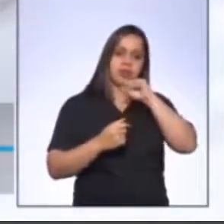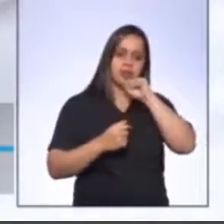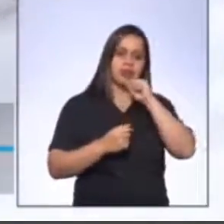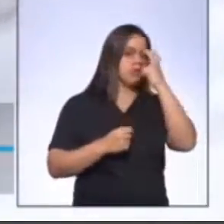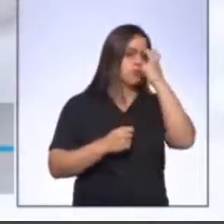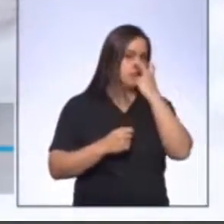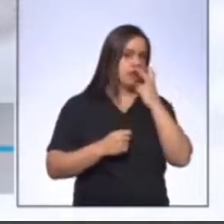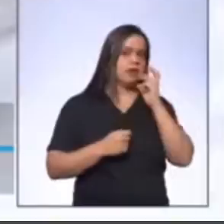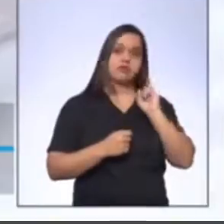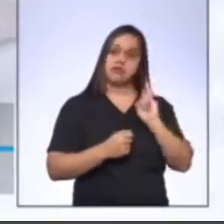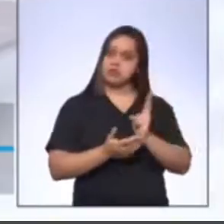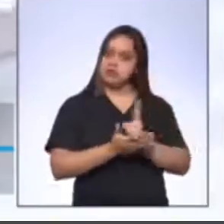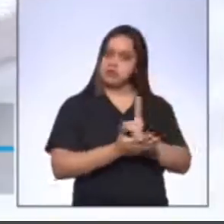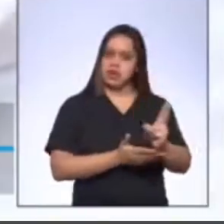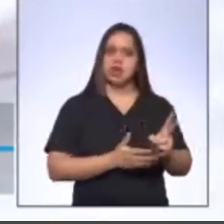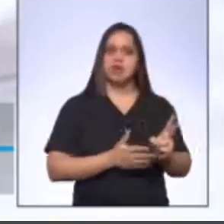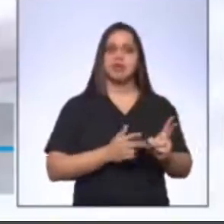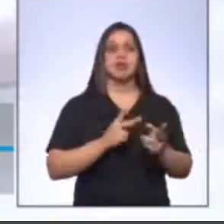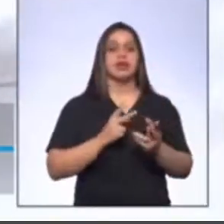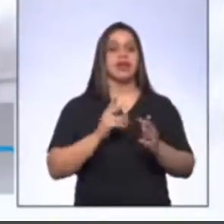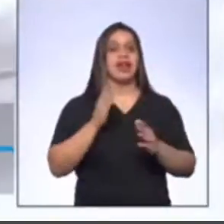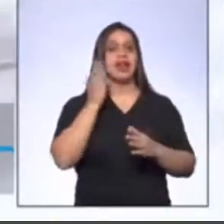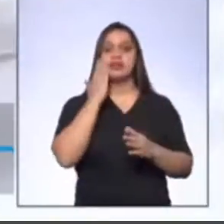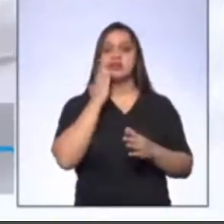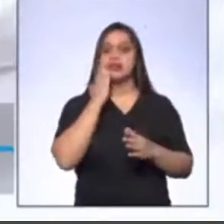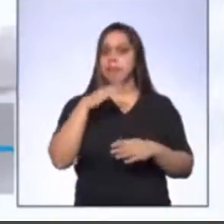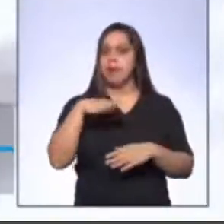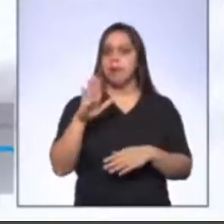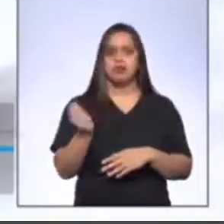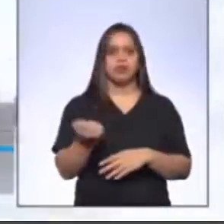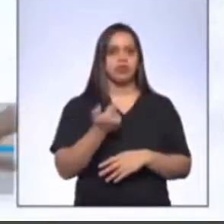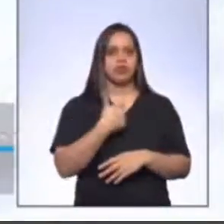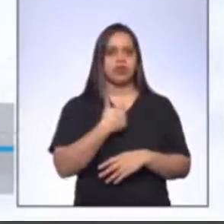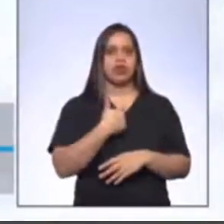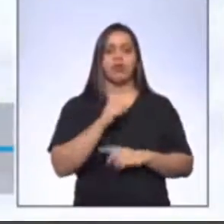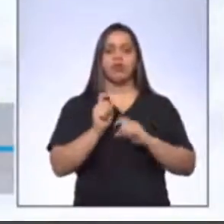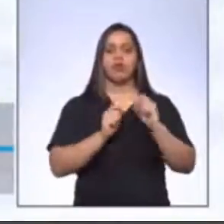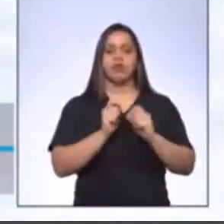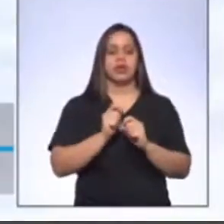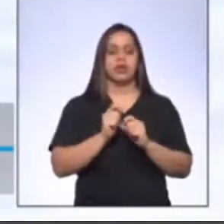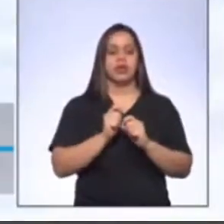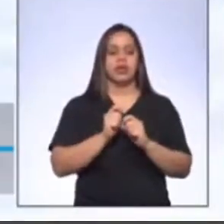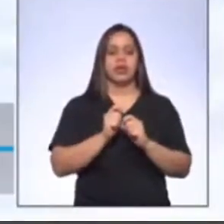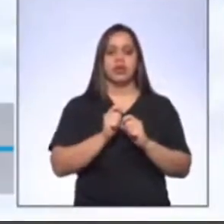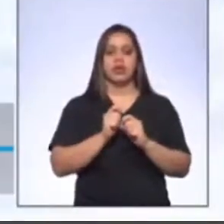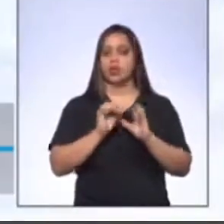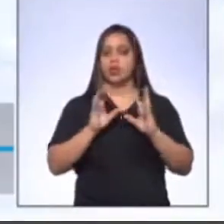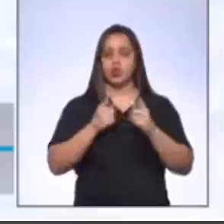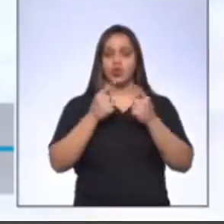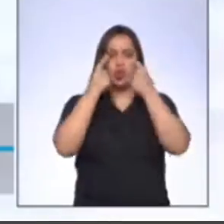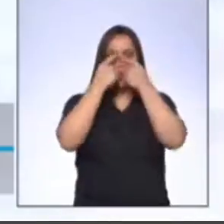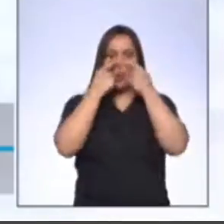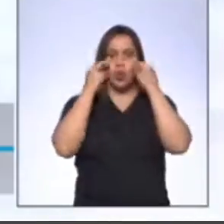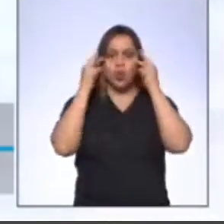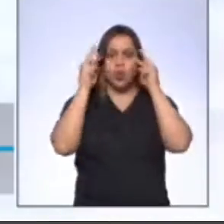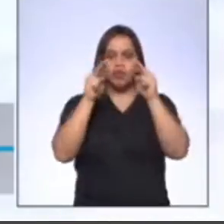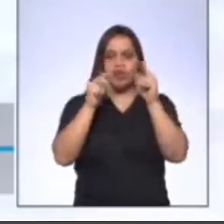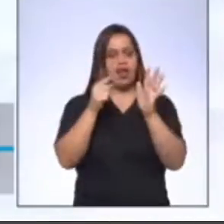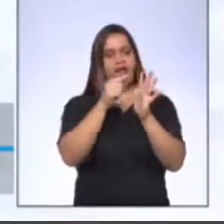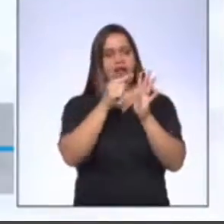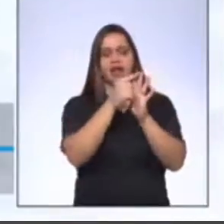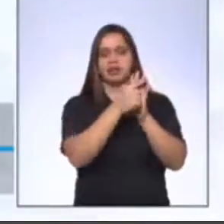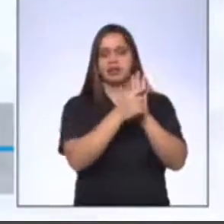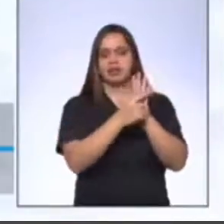né e e sabia muito mais do que eu mas os olhos dela tava aqui ó e aí ela